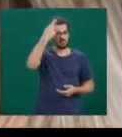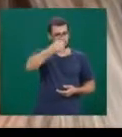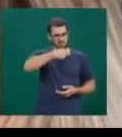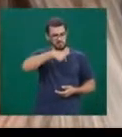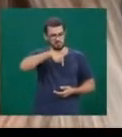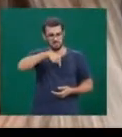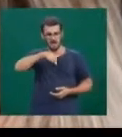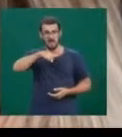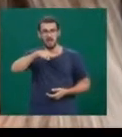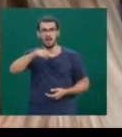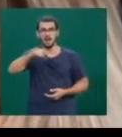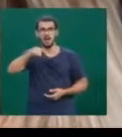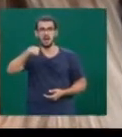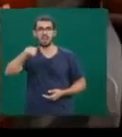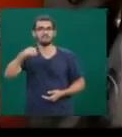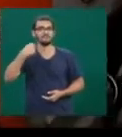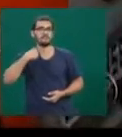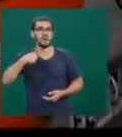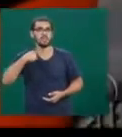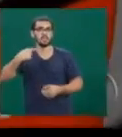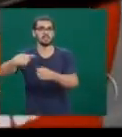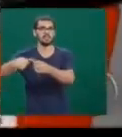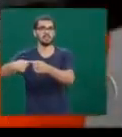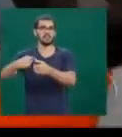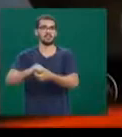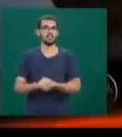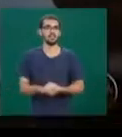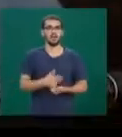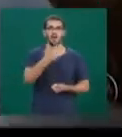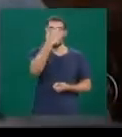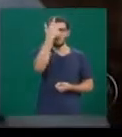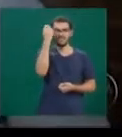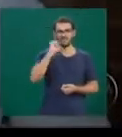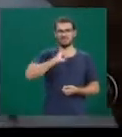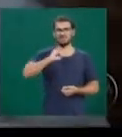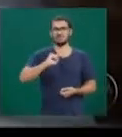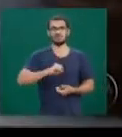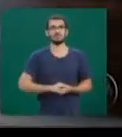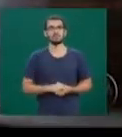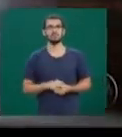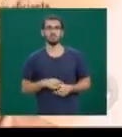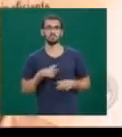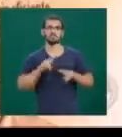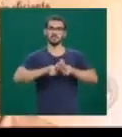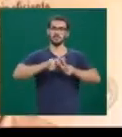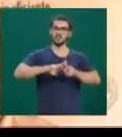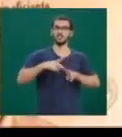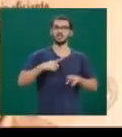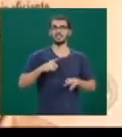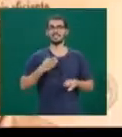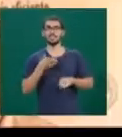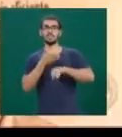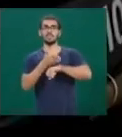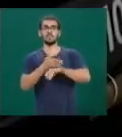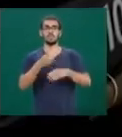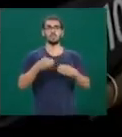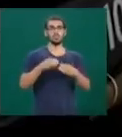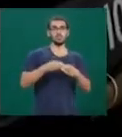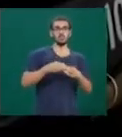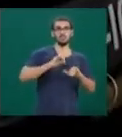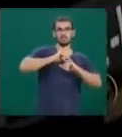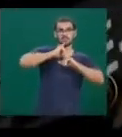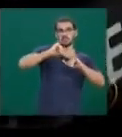para Itapajipe, em Minas. O acusado foi preso e disse à polícia que entrou no grupo de carona apenas para